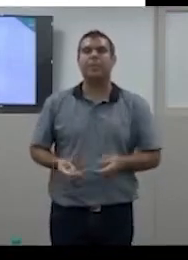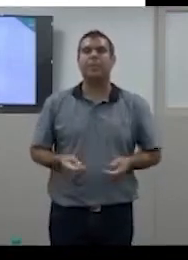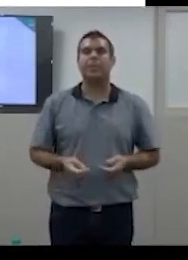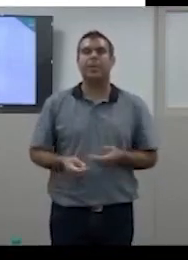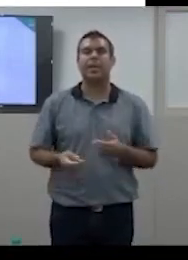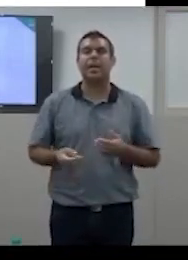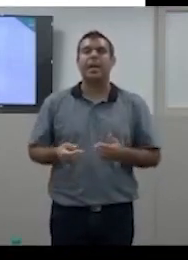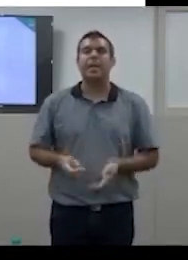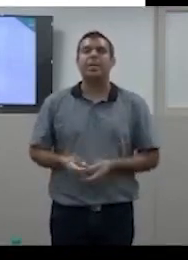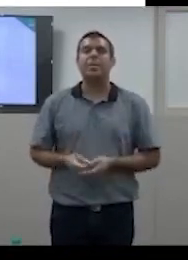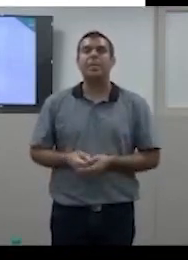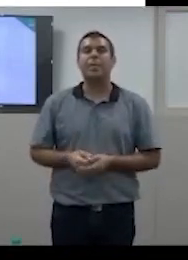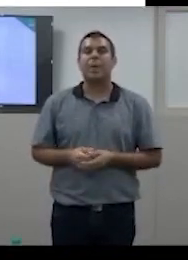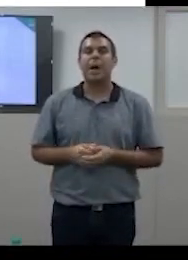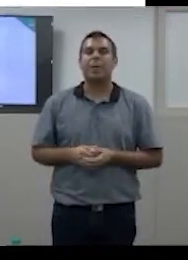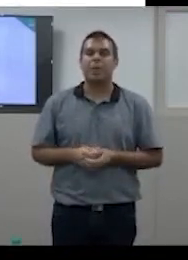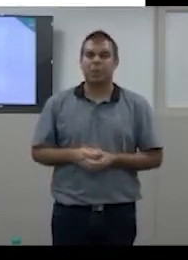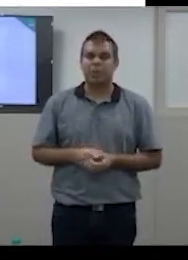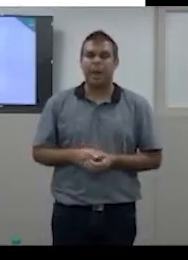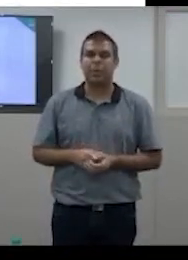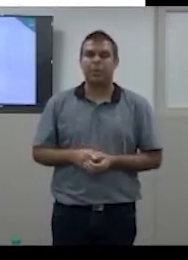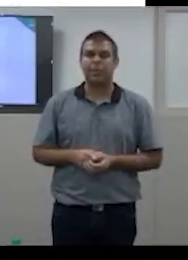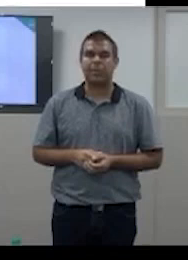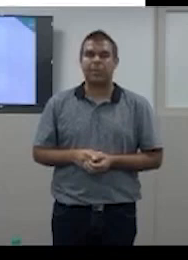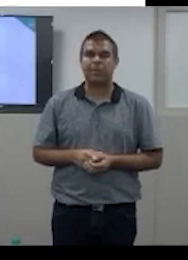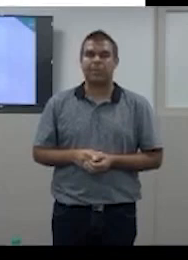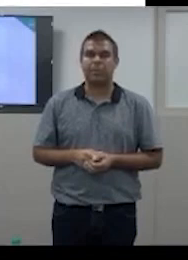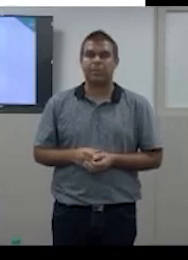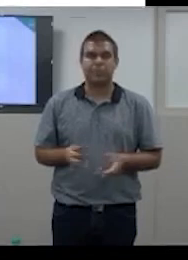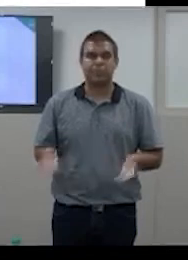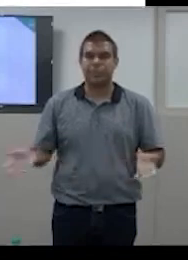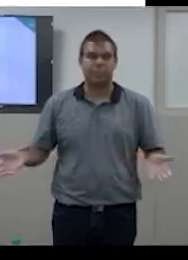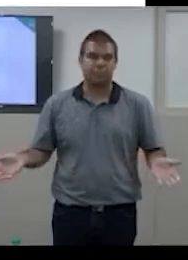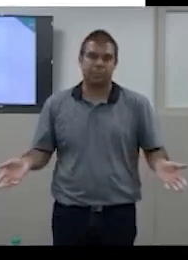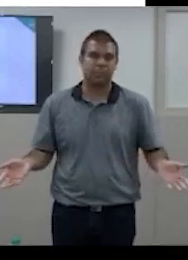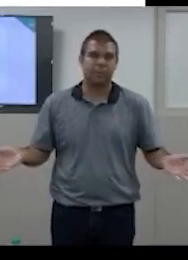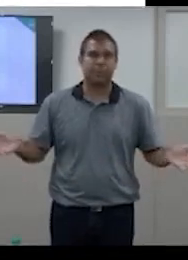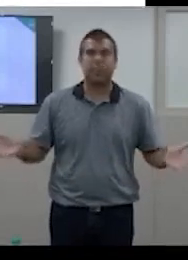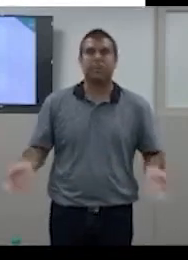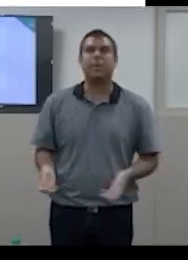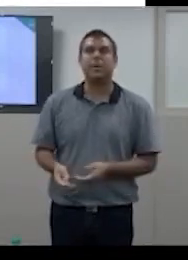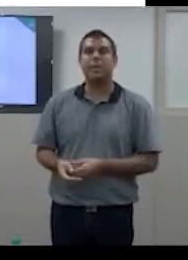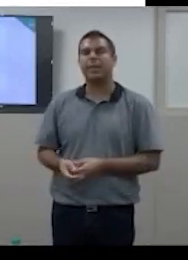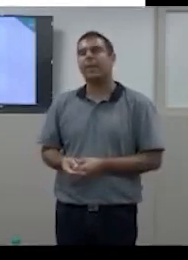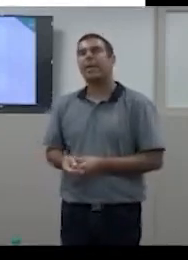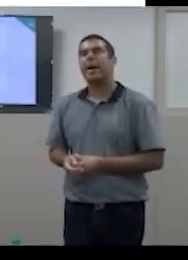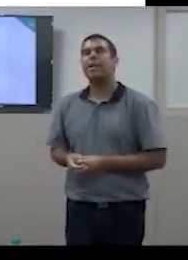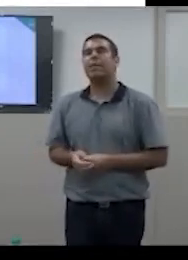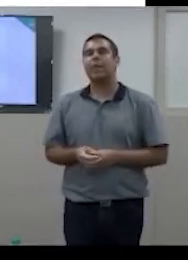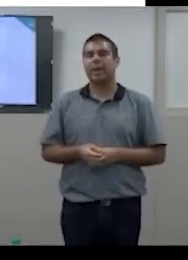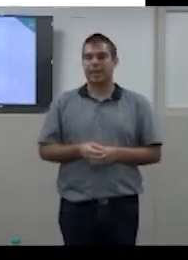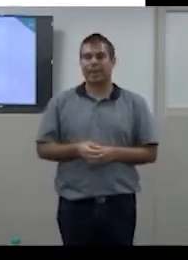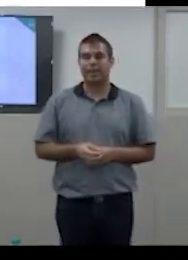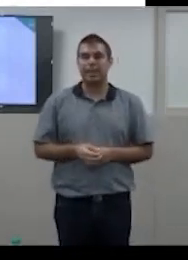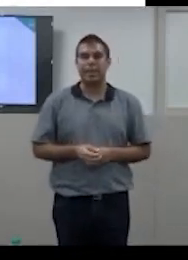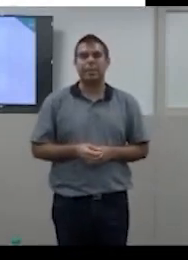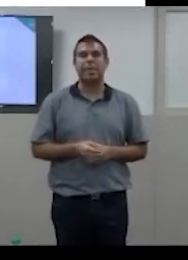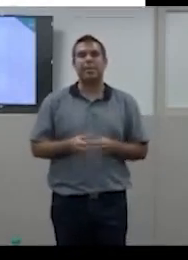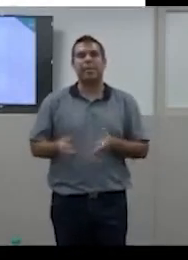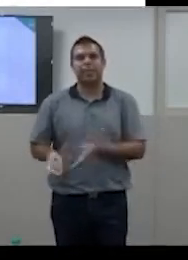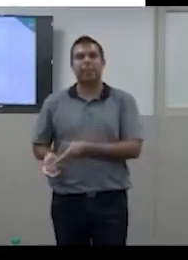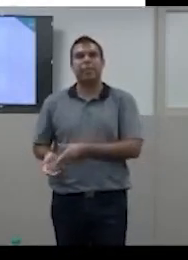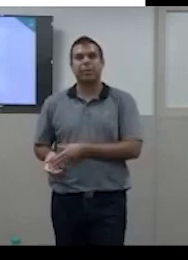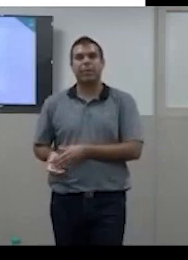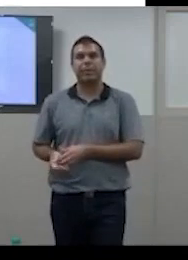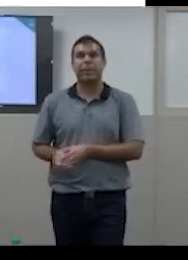dessa historinha para vocês ali? Em algum momento, a água deixou de ser água? Não. Então assim, o que acontece? Aí você acaba